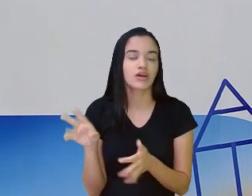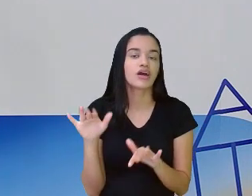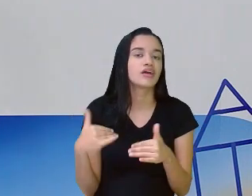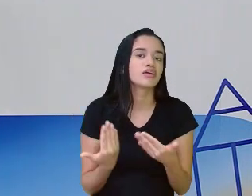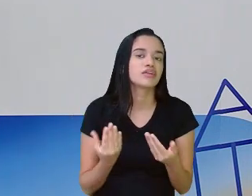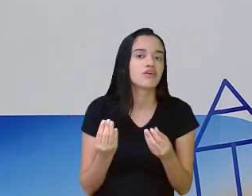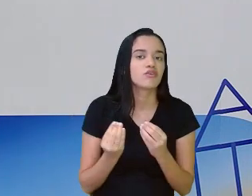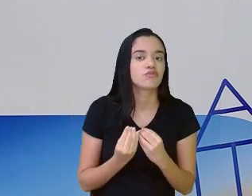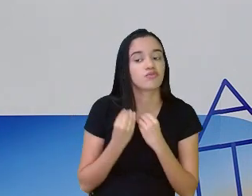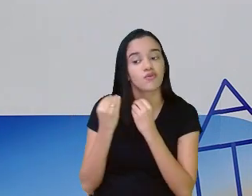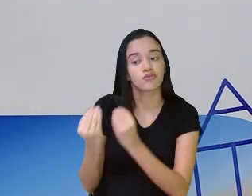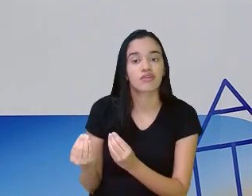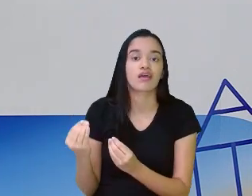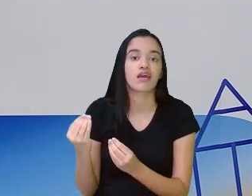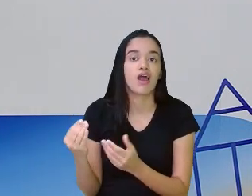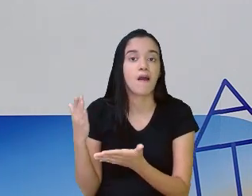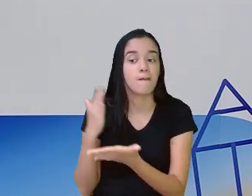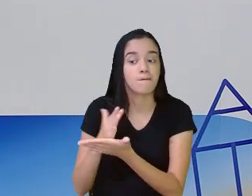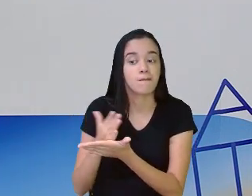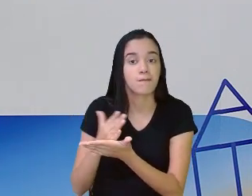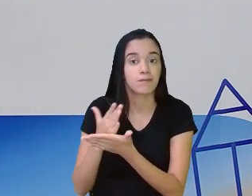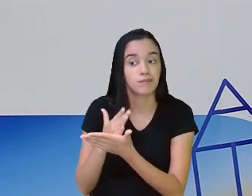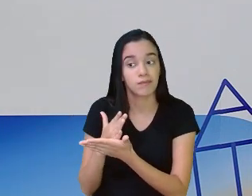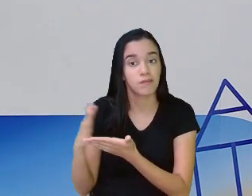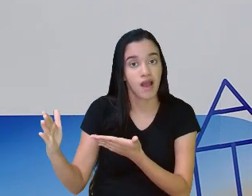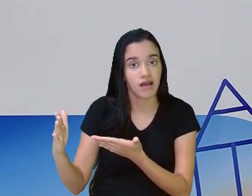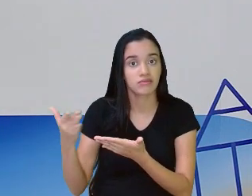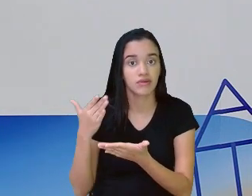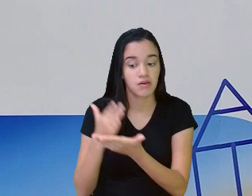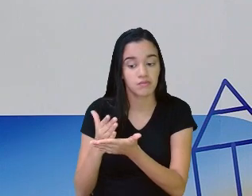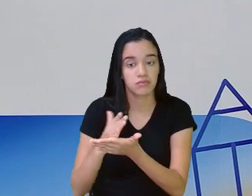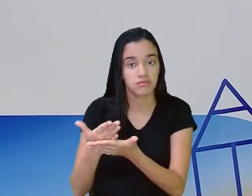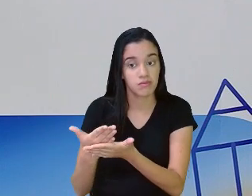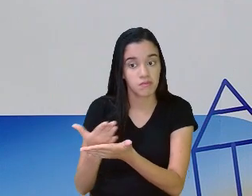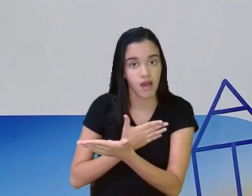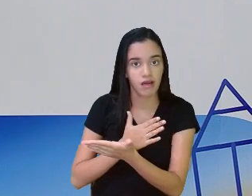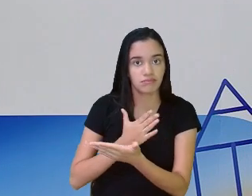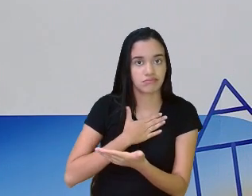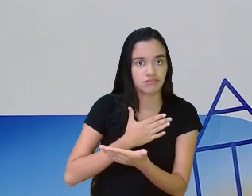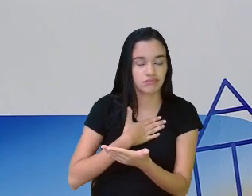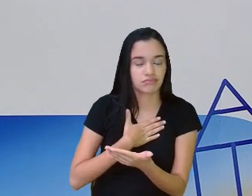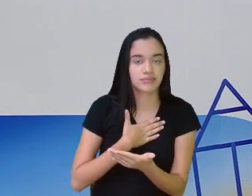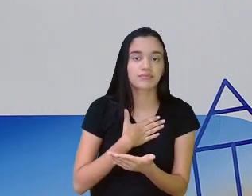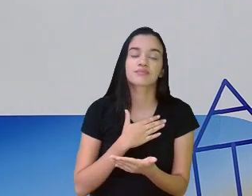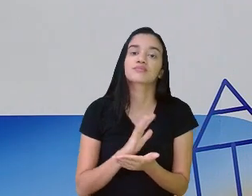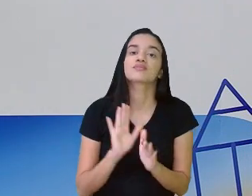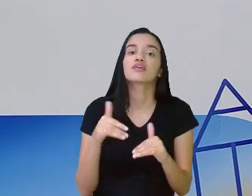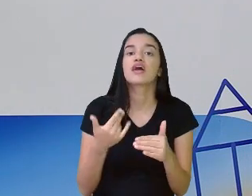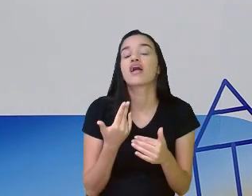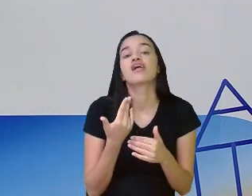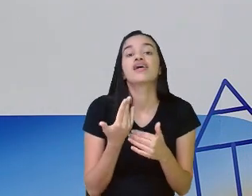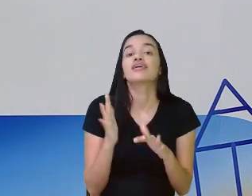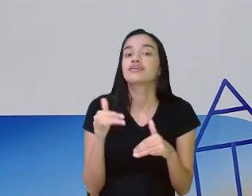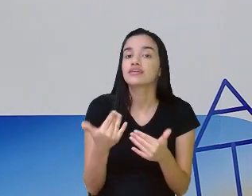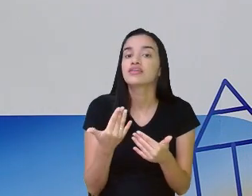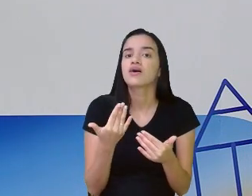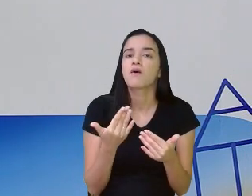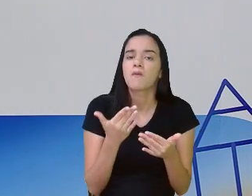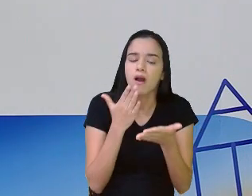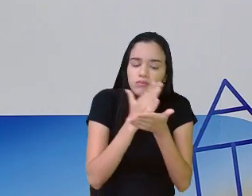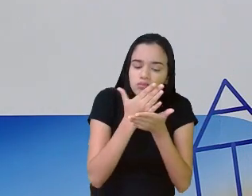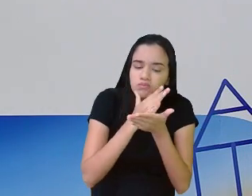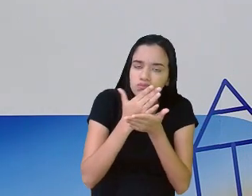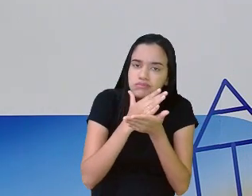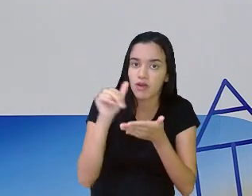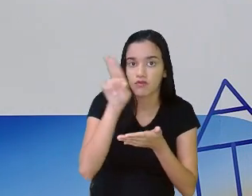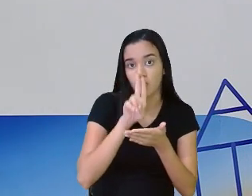dar uma parte das 2 que eu dividi minha barra. Uma parte das 2. Então, a parte que eu